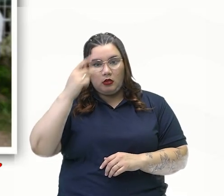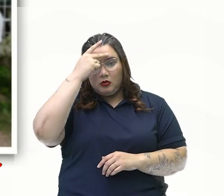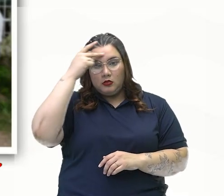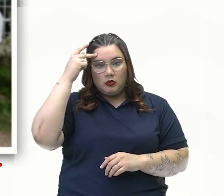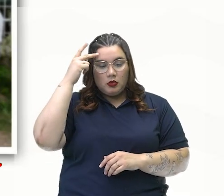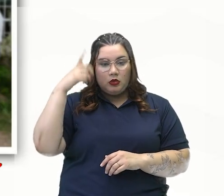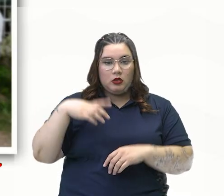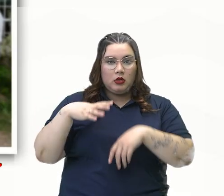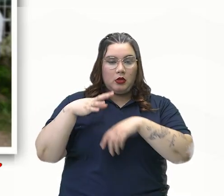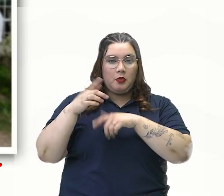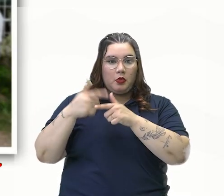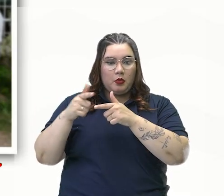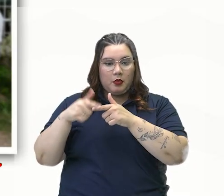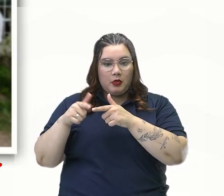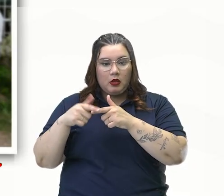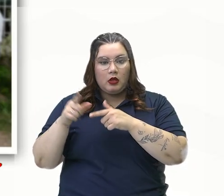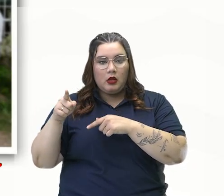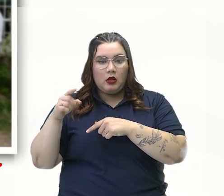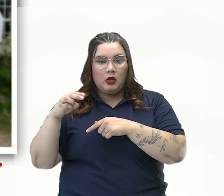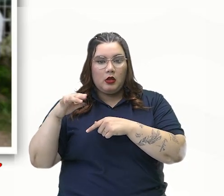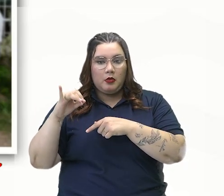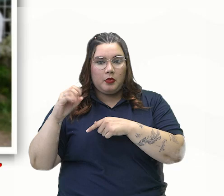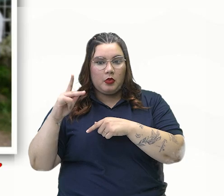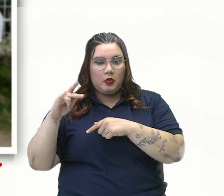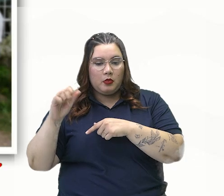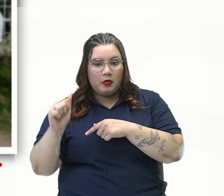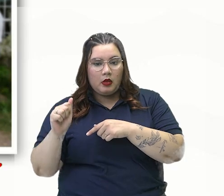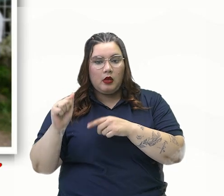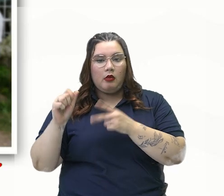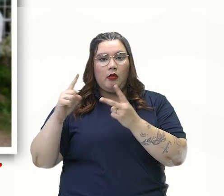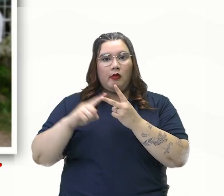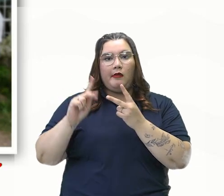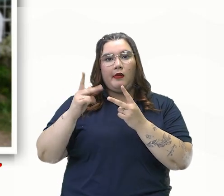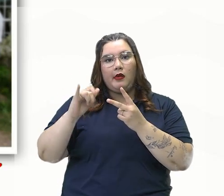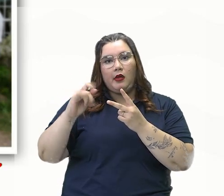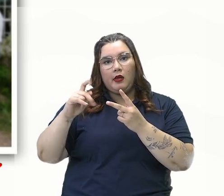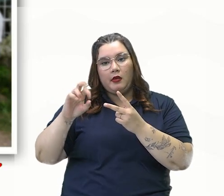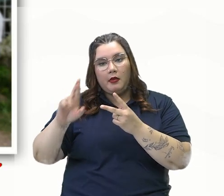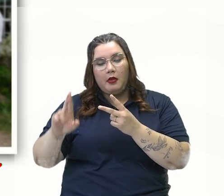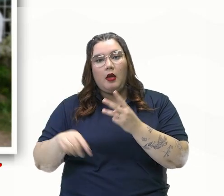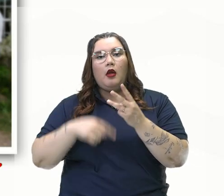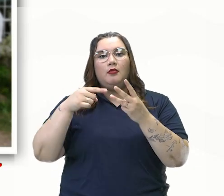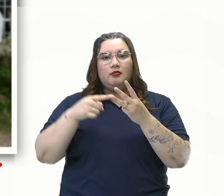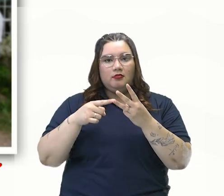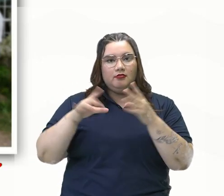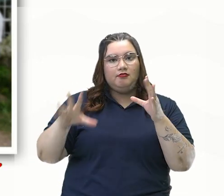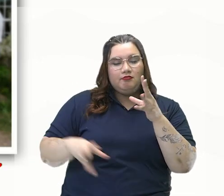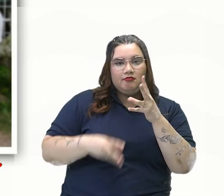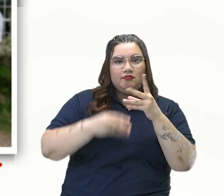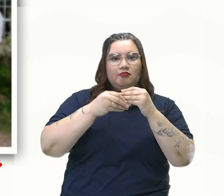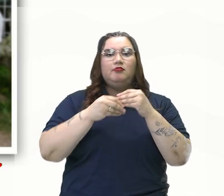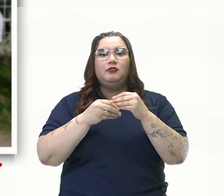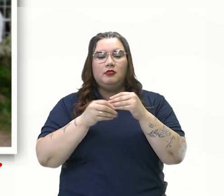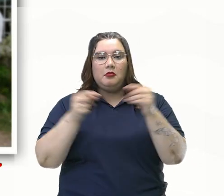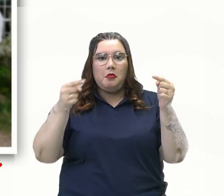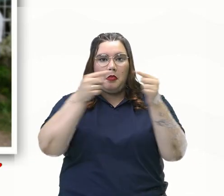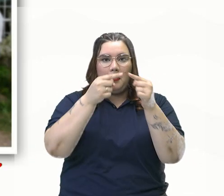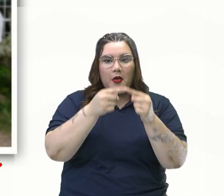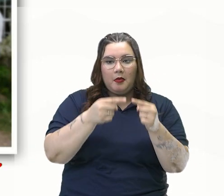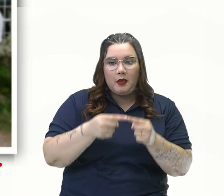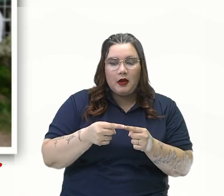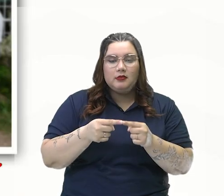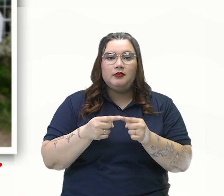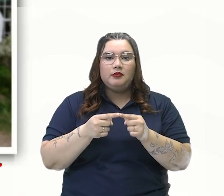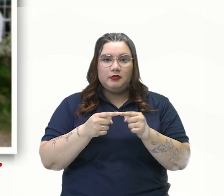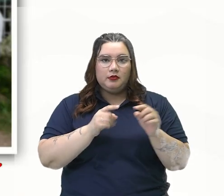miopia ou hipermetropia, às vezes também tem astigmatismo. Às vezes o astigmatismo vem combinado com a